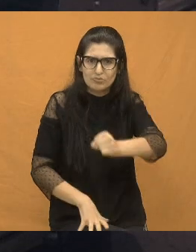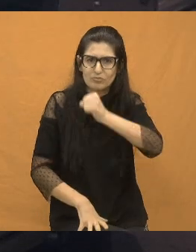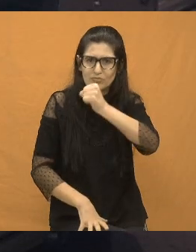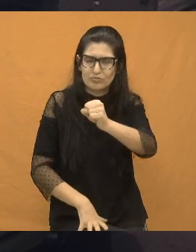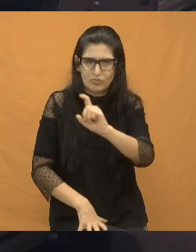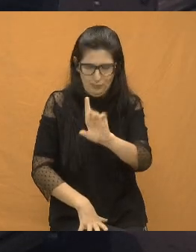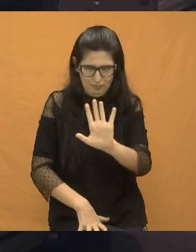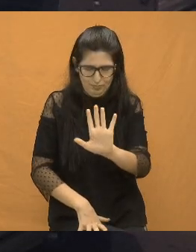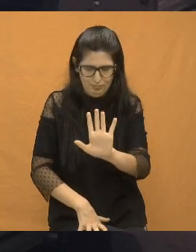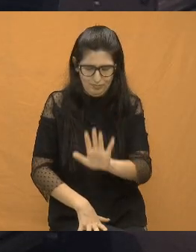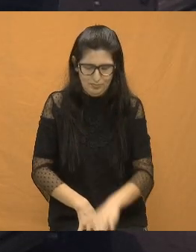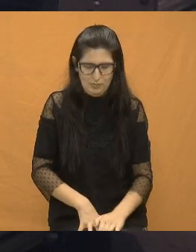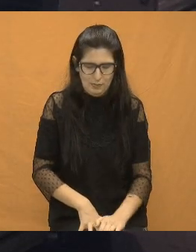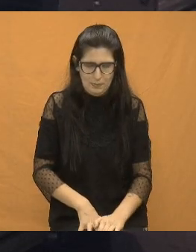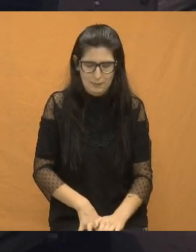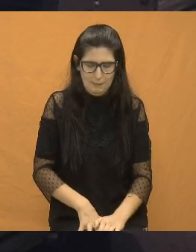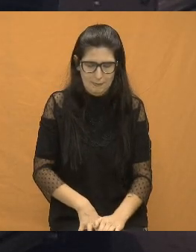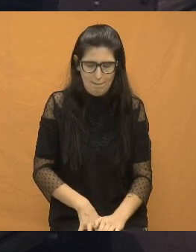Isso.